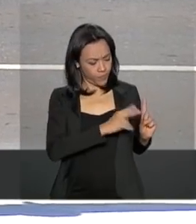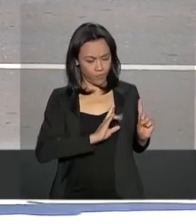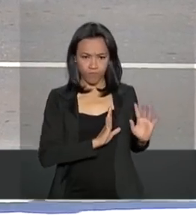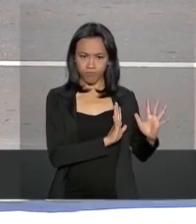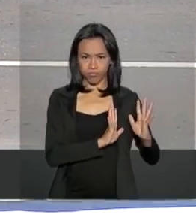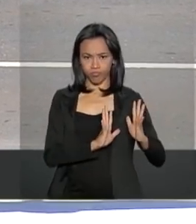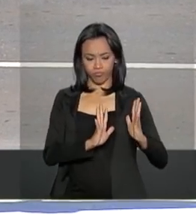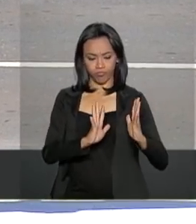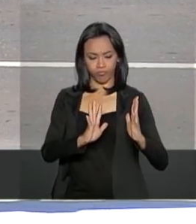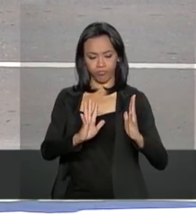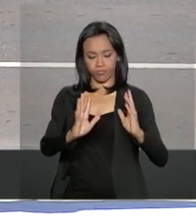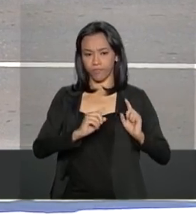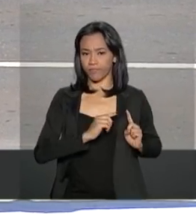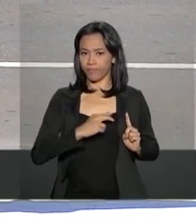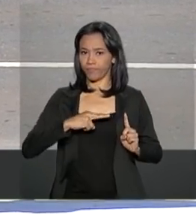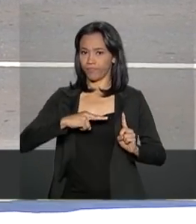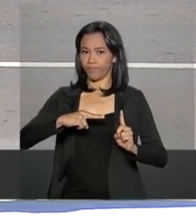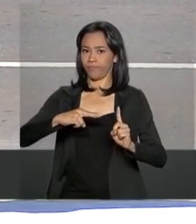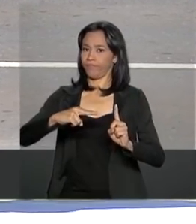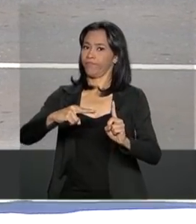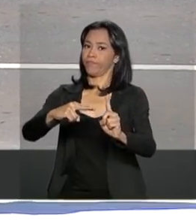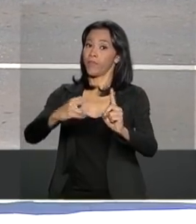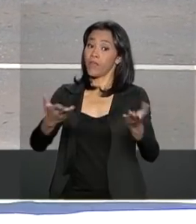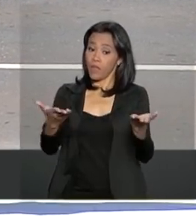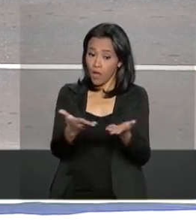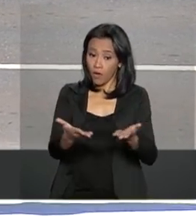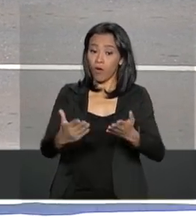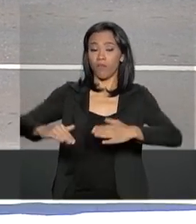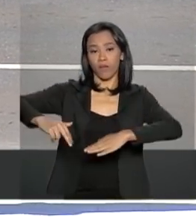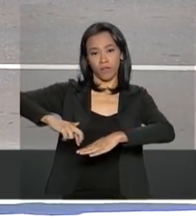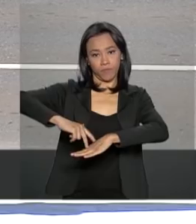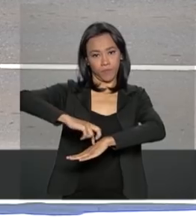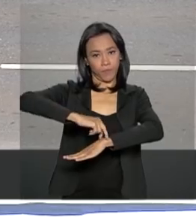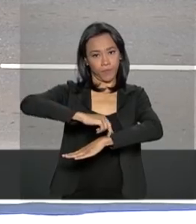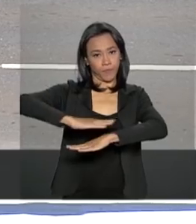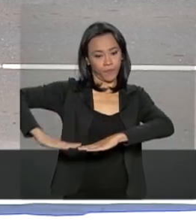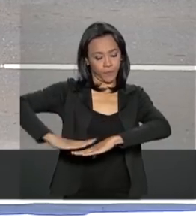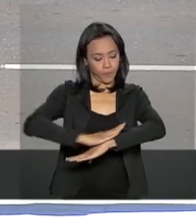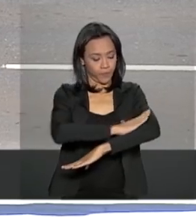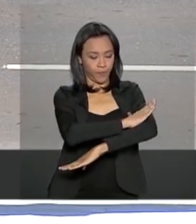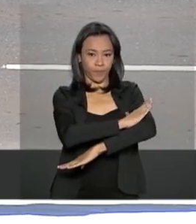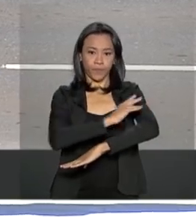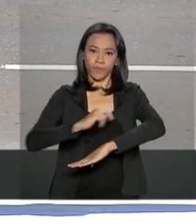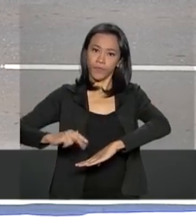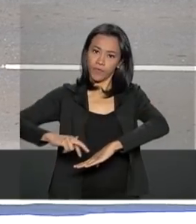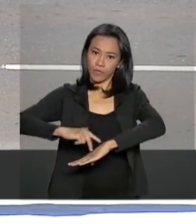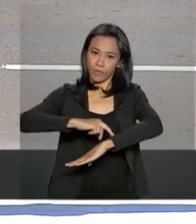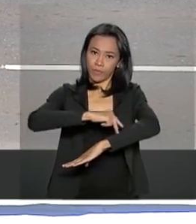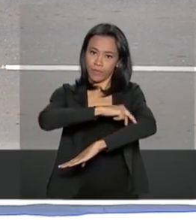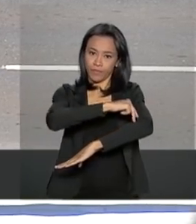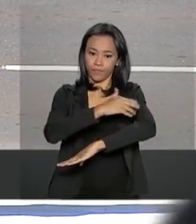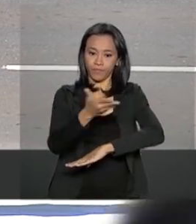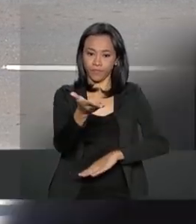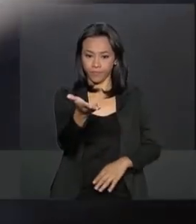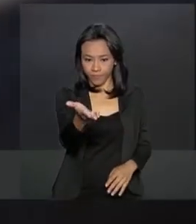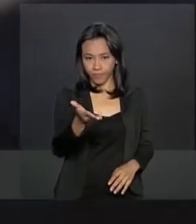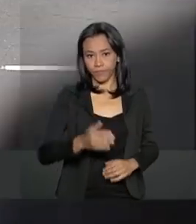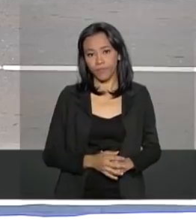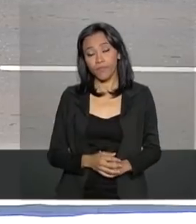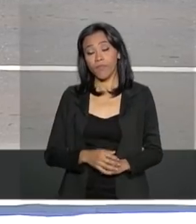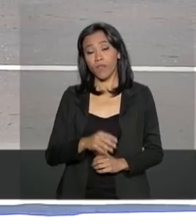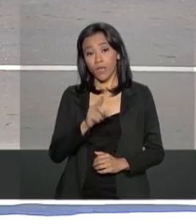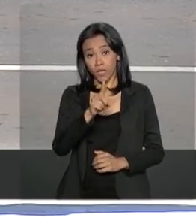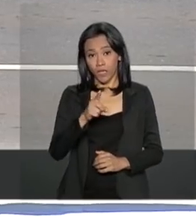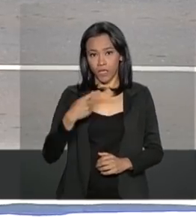Presidencial. E agora, na rampa, ele vai subir a rampa onde